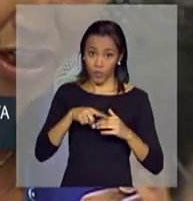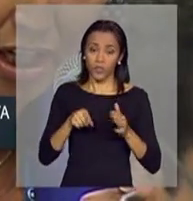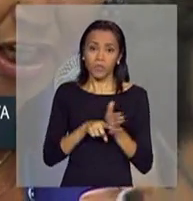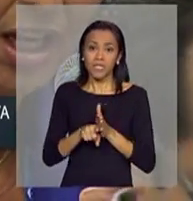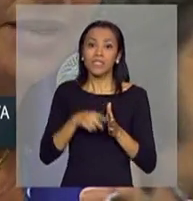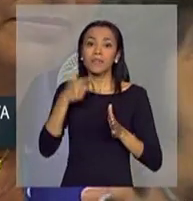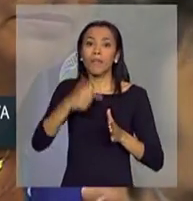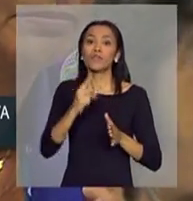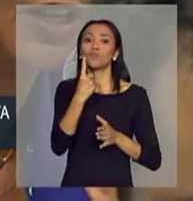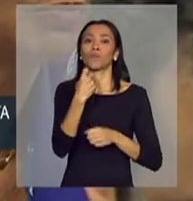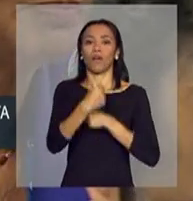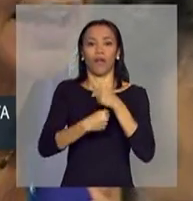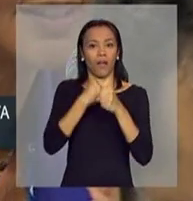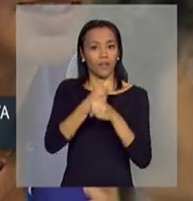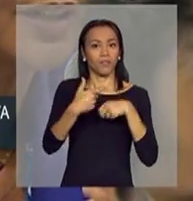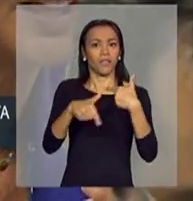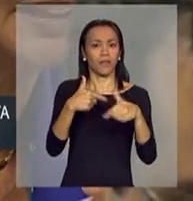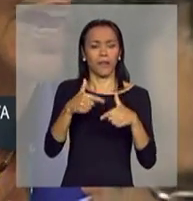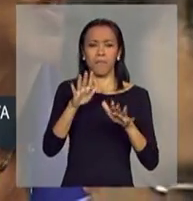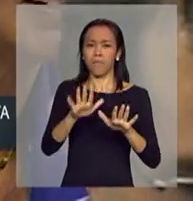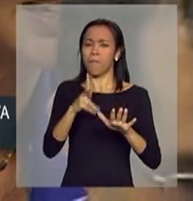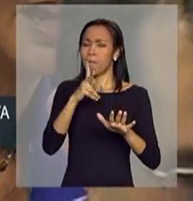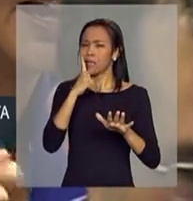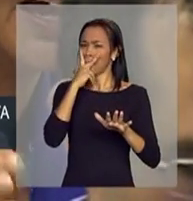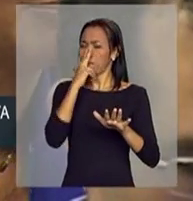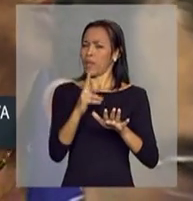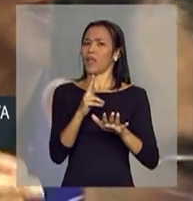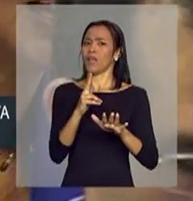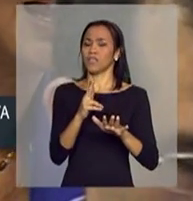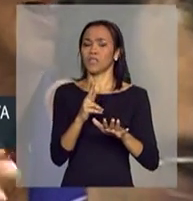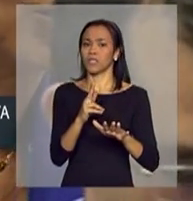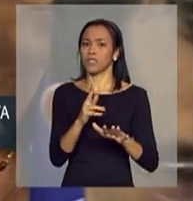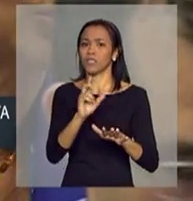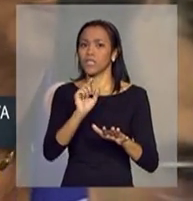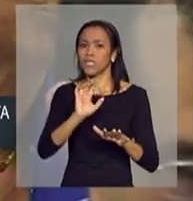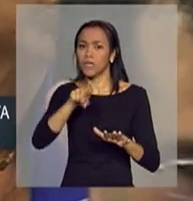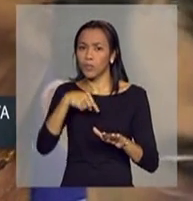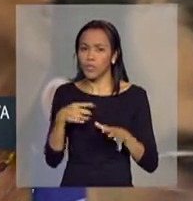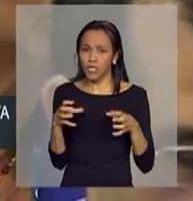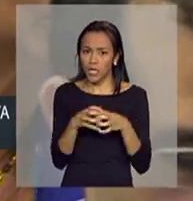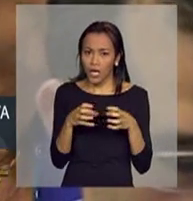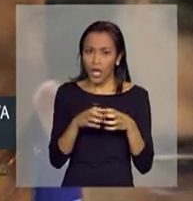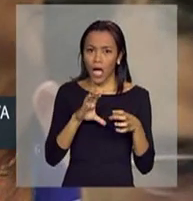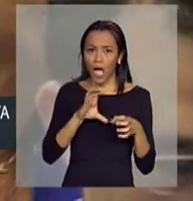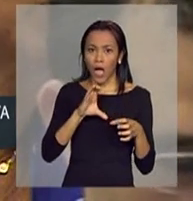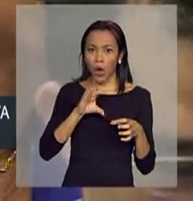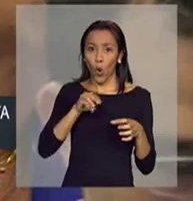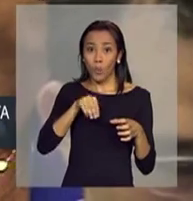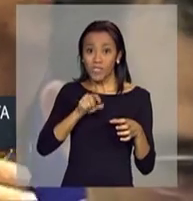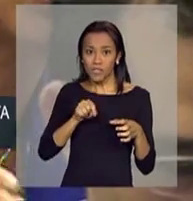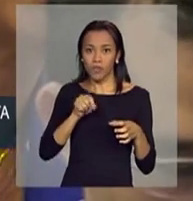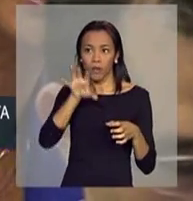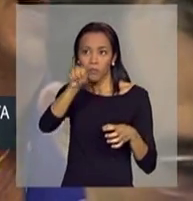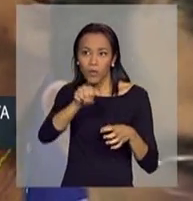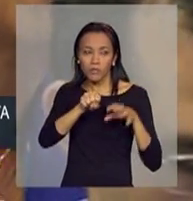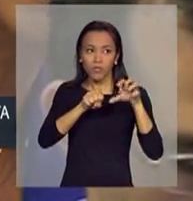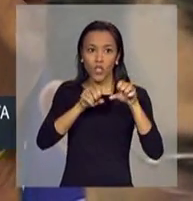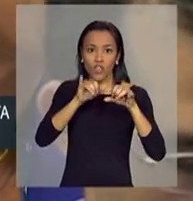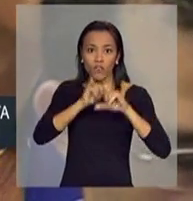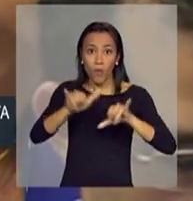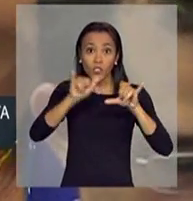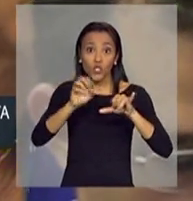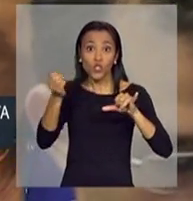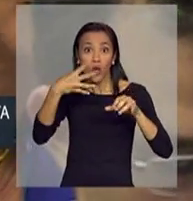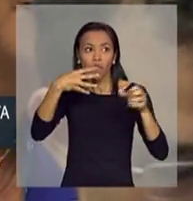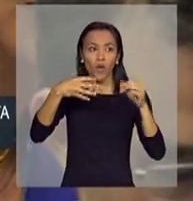entendi. Mas me parece que, na verdade, assim, à medida em que a comissão vai puxando novas informações, na verdade, ela vai